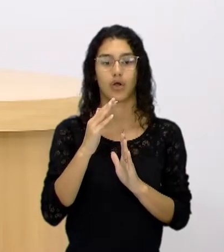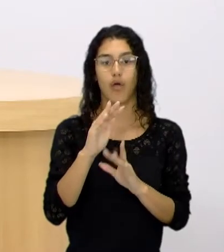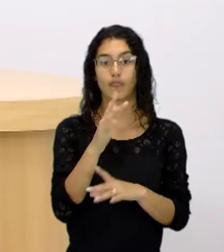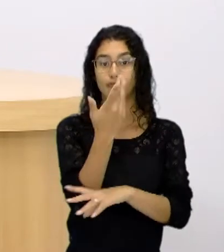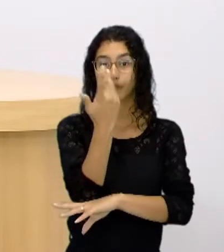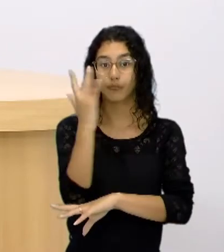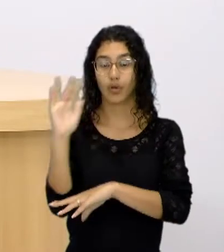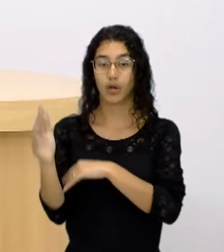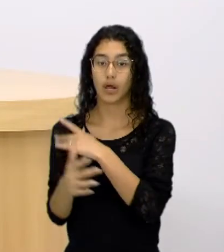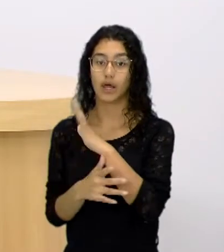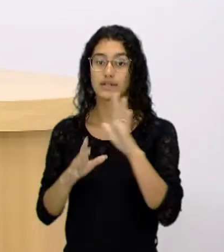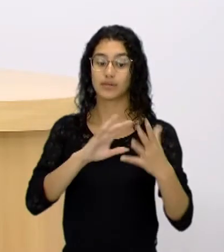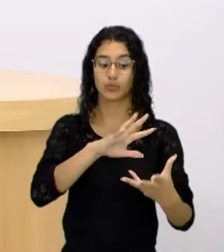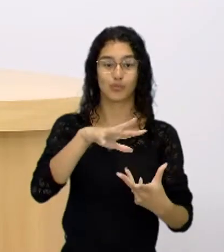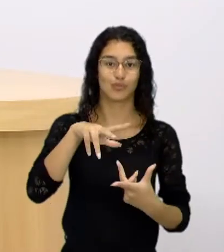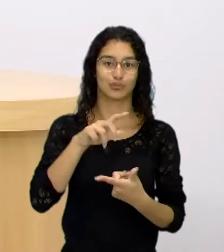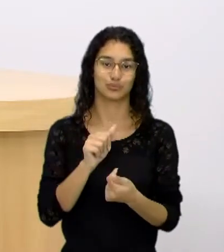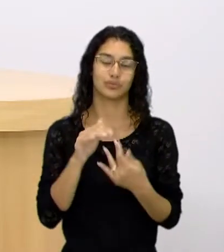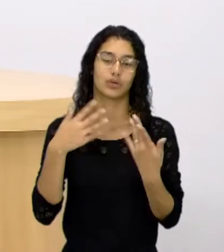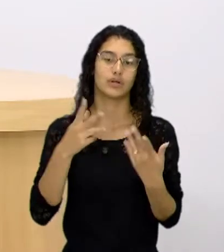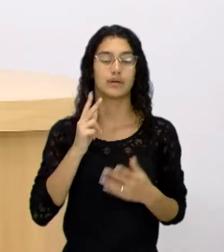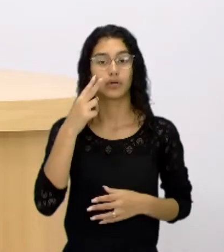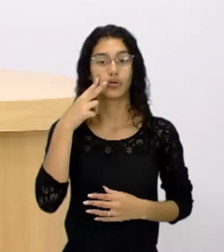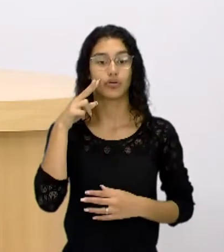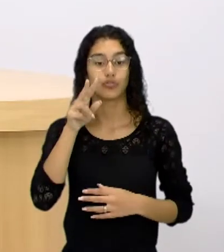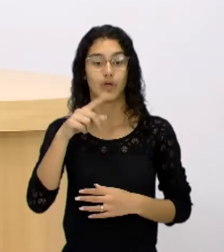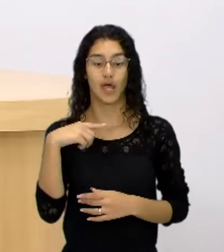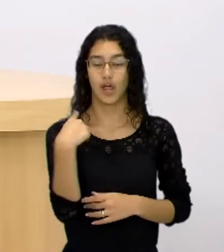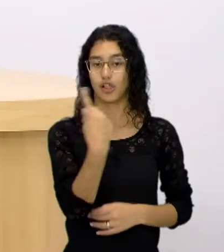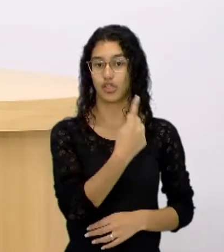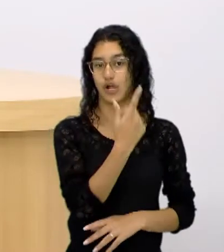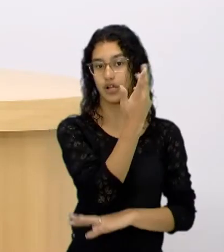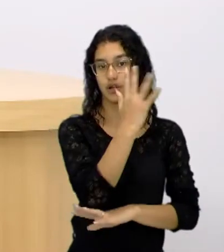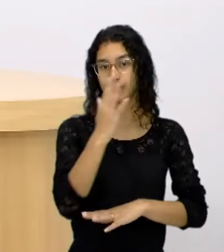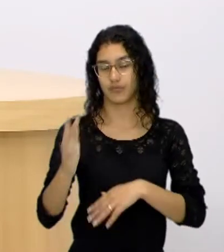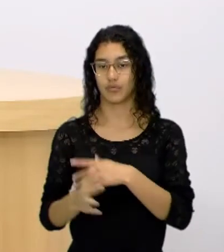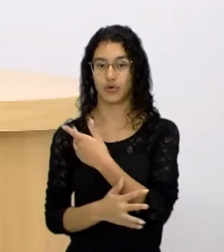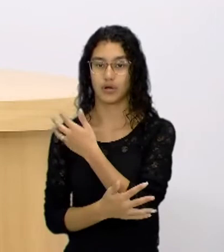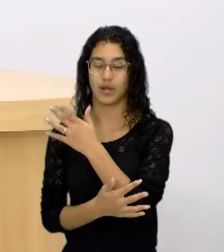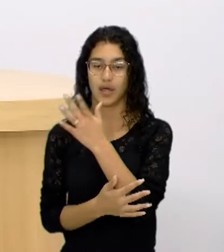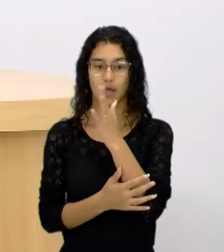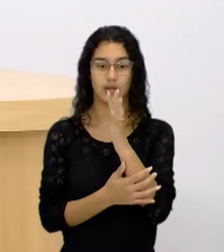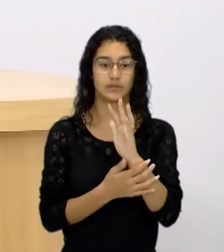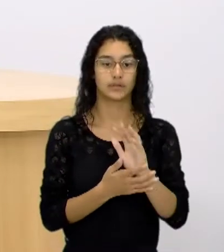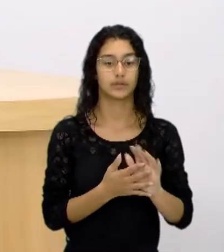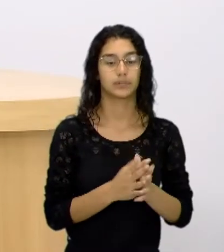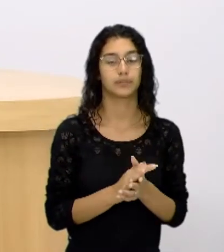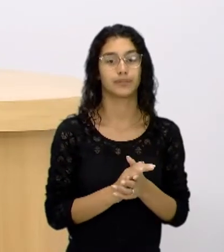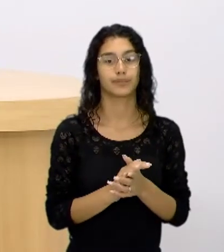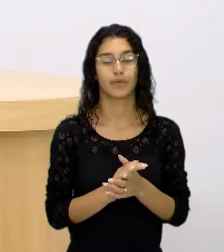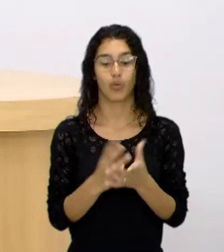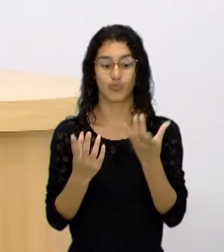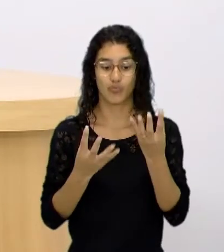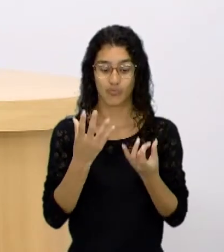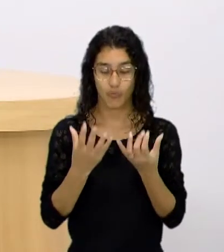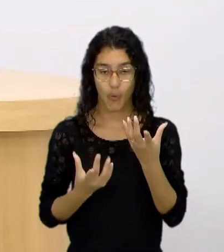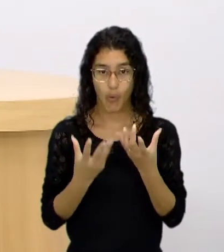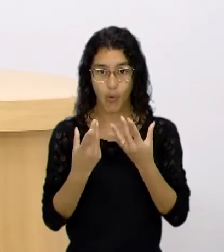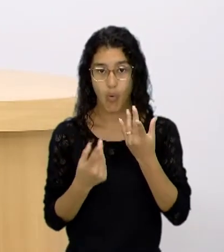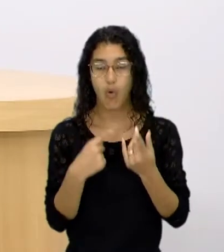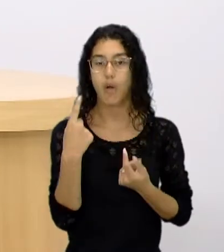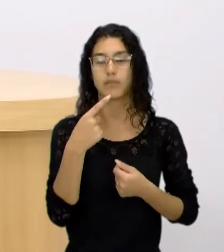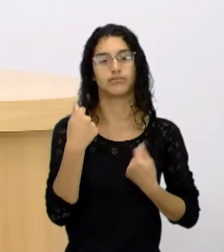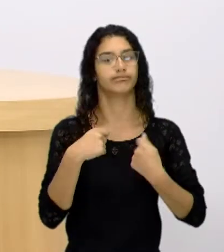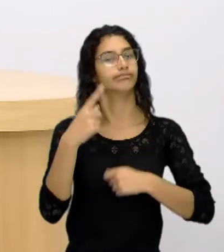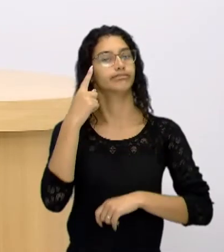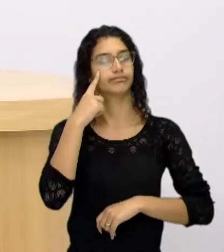floresta do mundo. Então, toda vez que a gente vê as nossas florestas e esses grandes biomas sendo atacados, a gente tem que